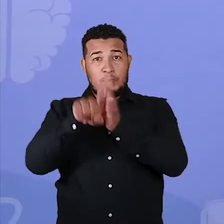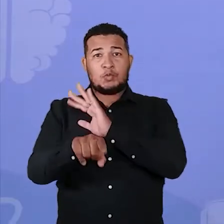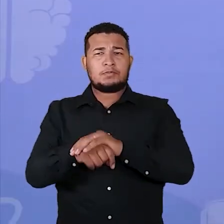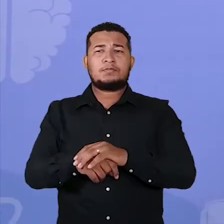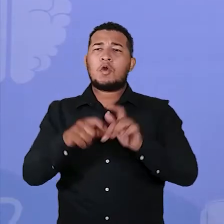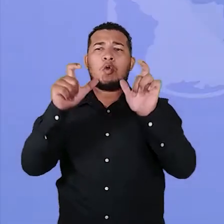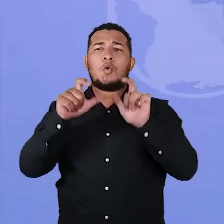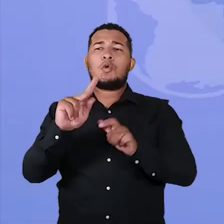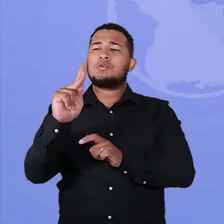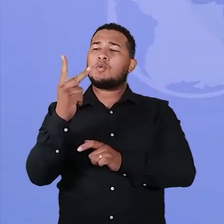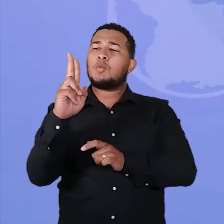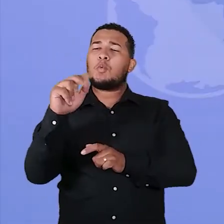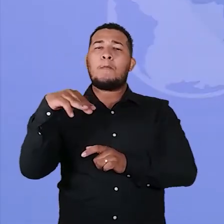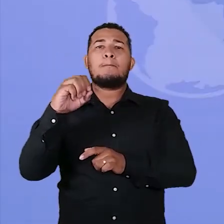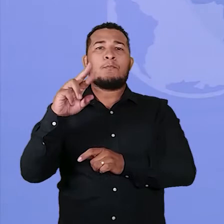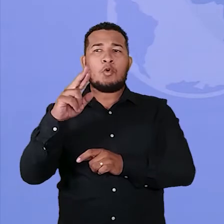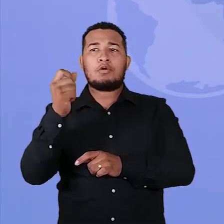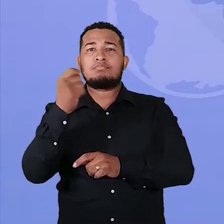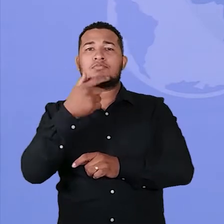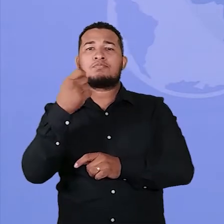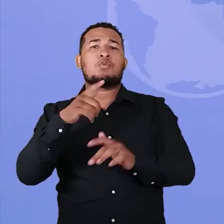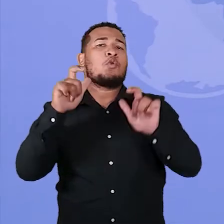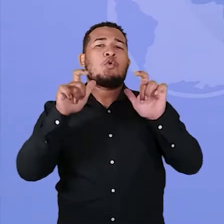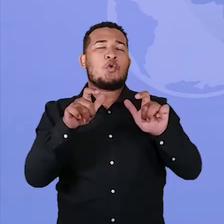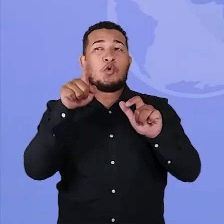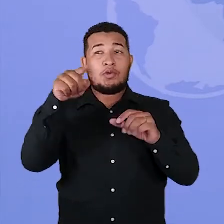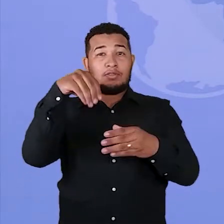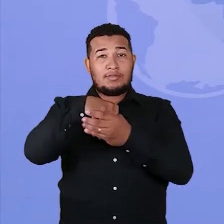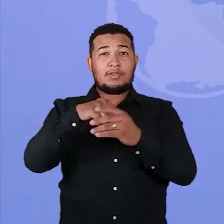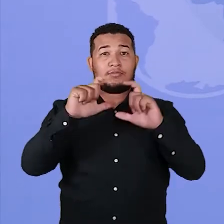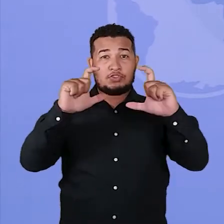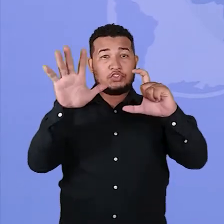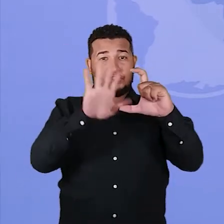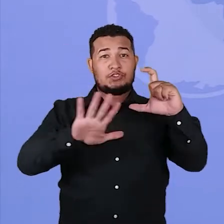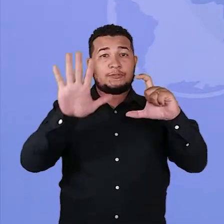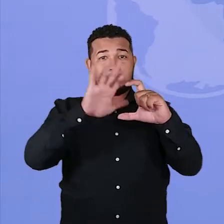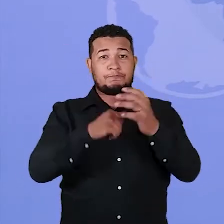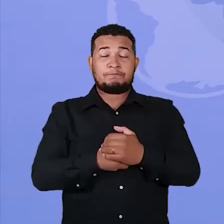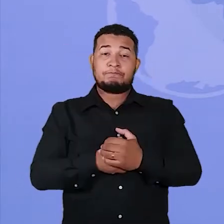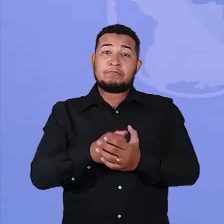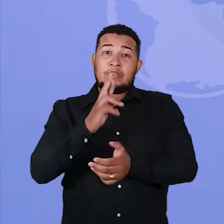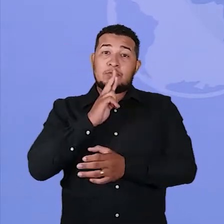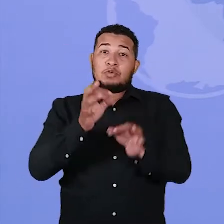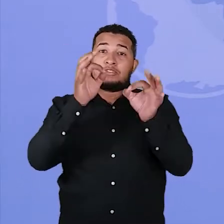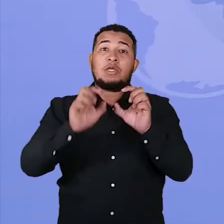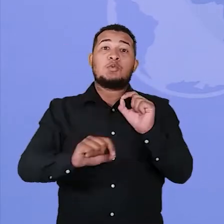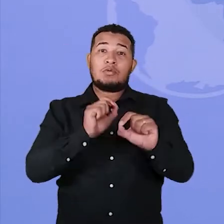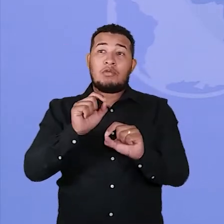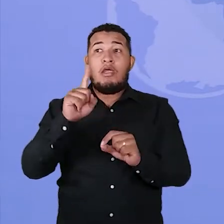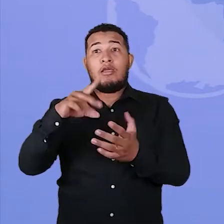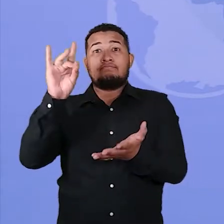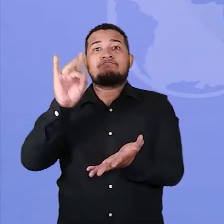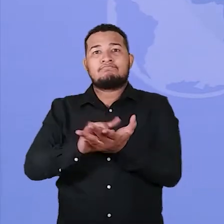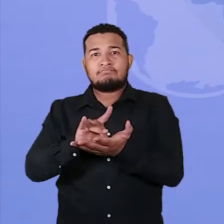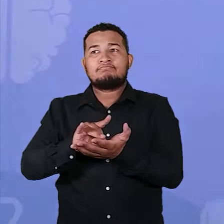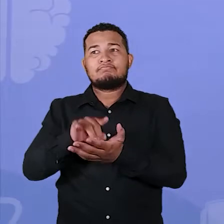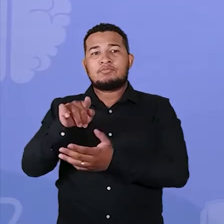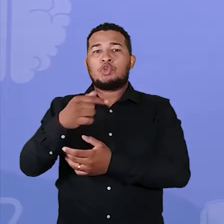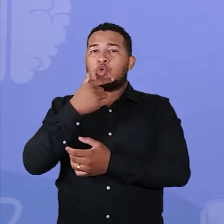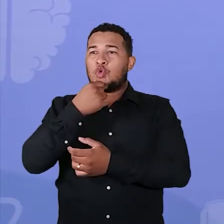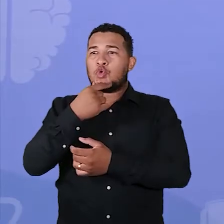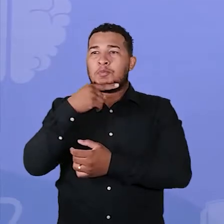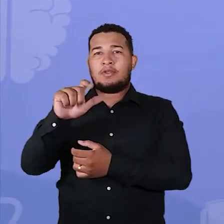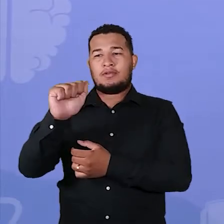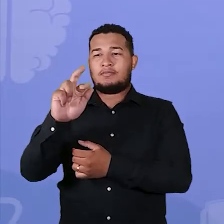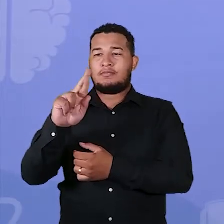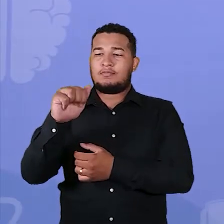uma pergunta assim, onde está o efeito de humor nesta tirinha? Você ia falar assim, está no fato de